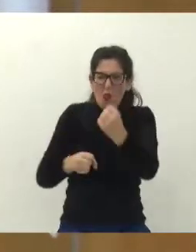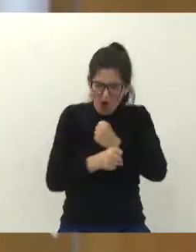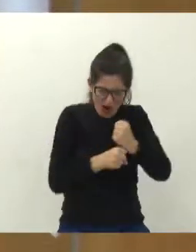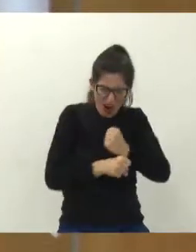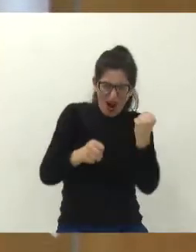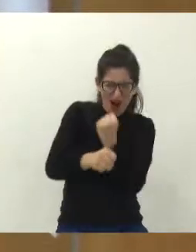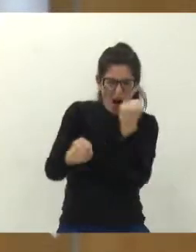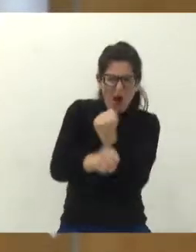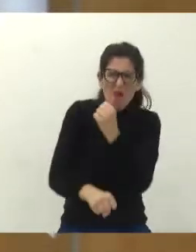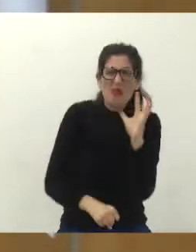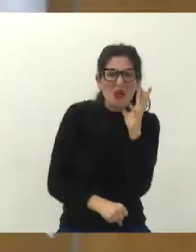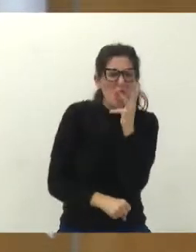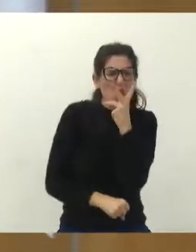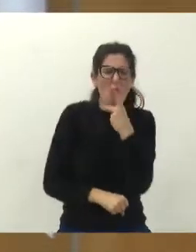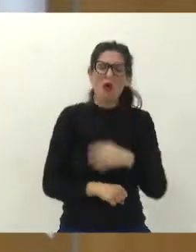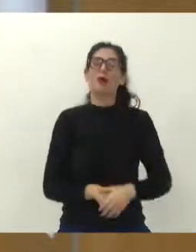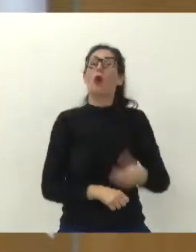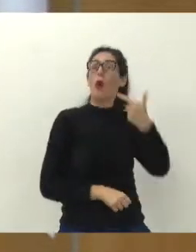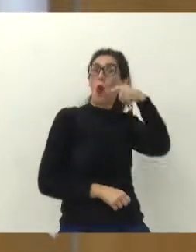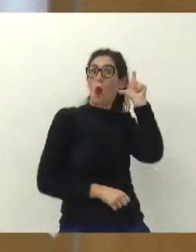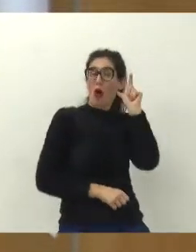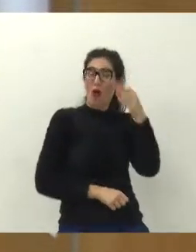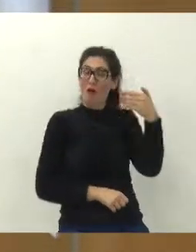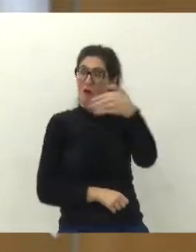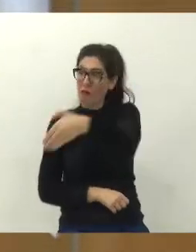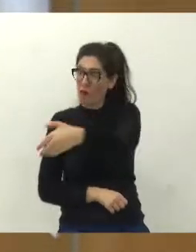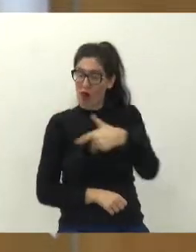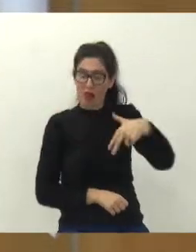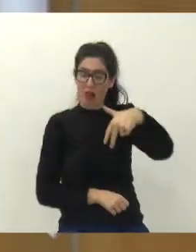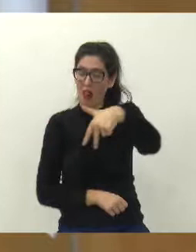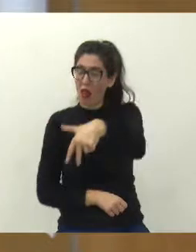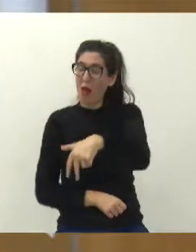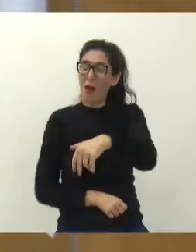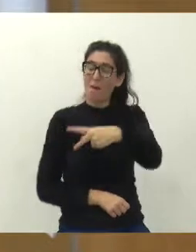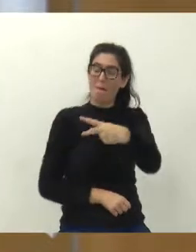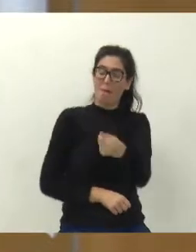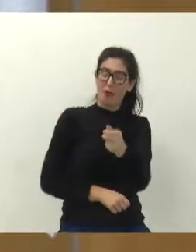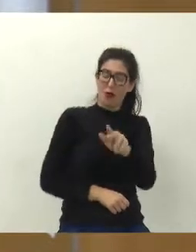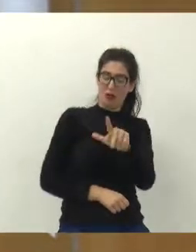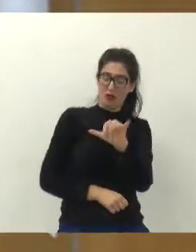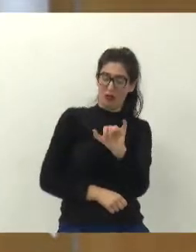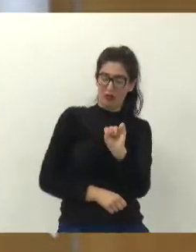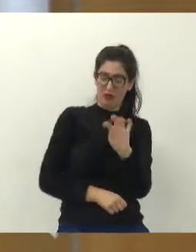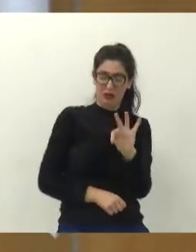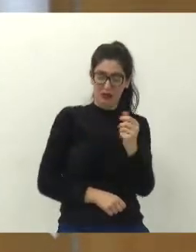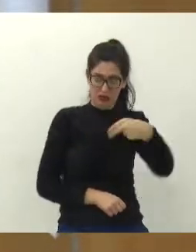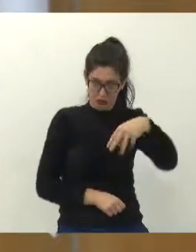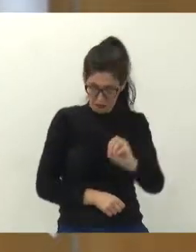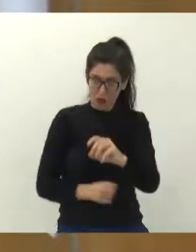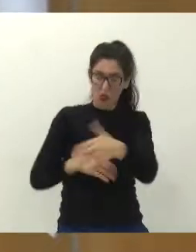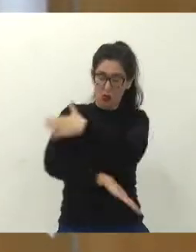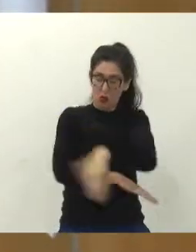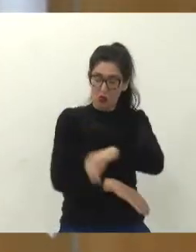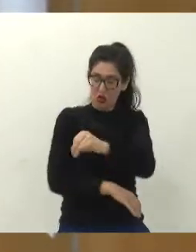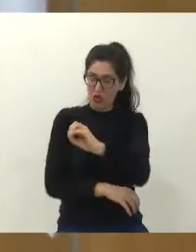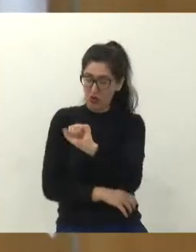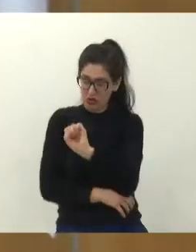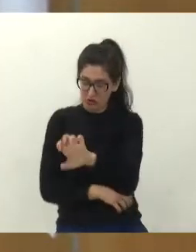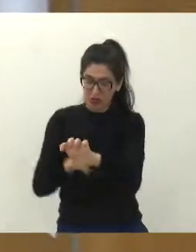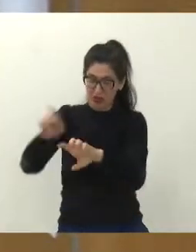Eu estive ontem lá no Jardim Paulistano, na rua José de Souza